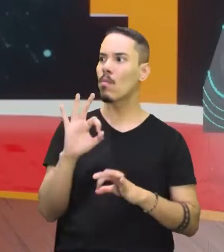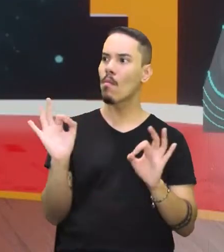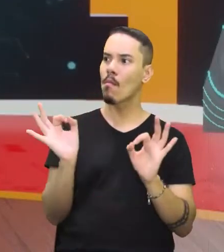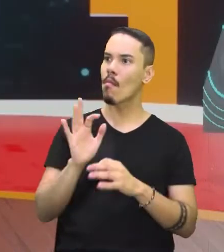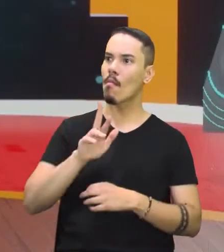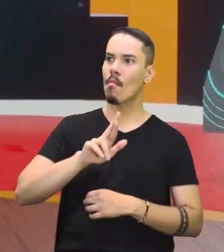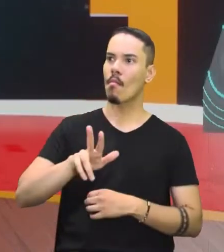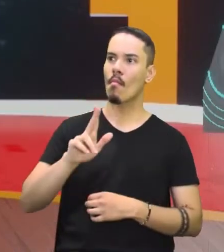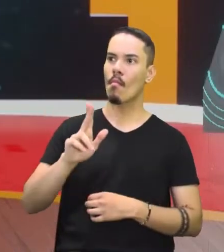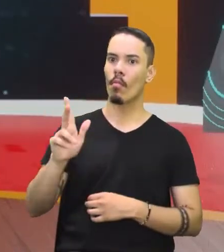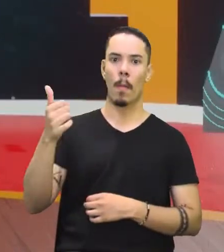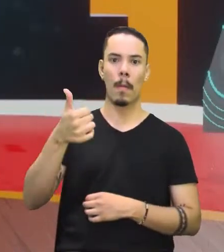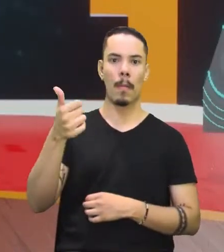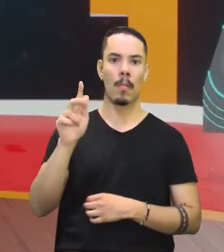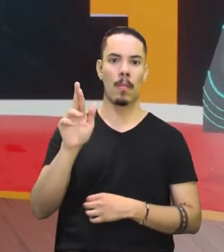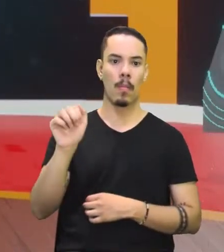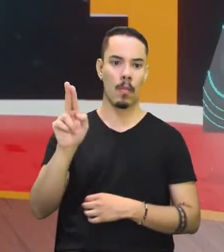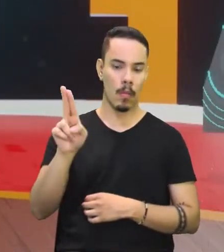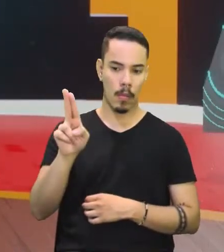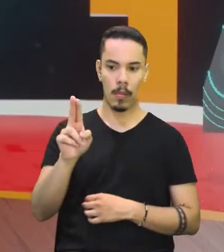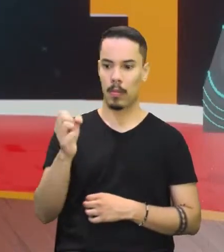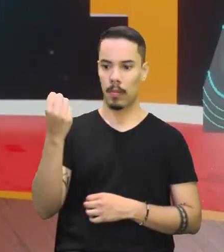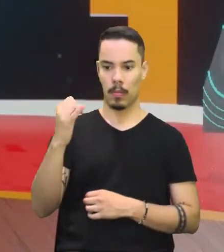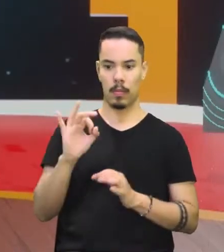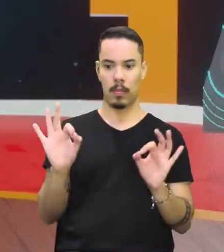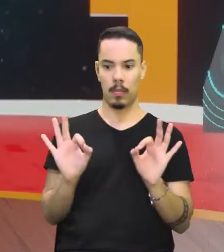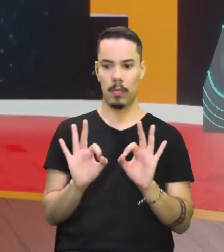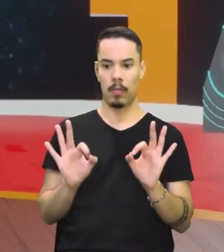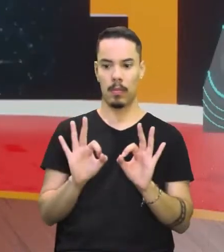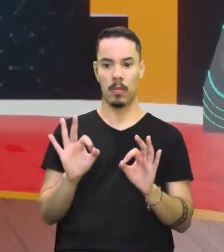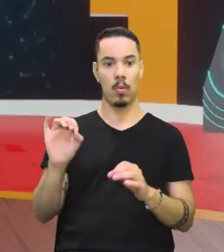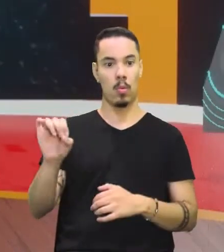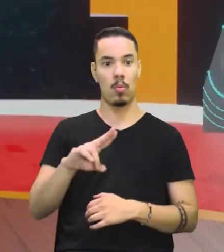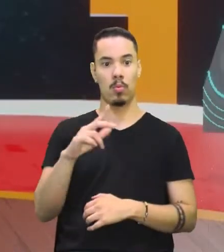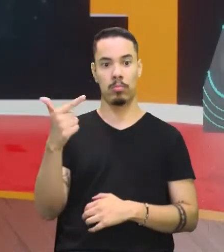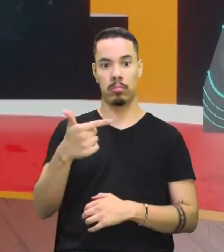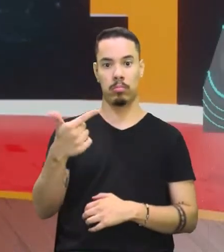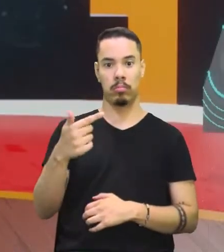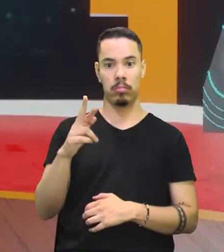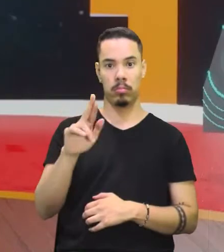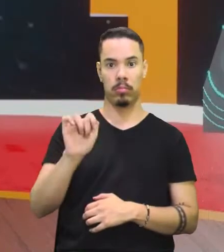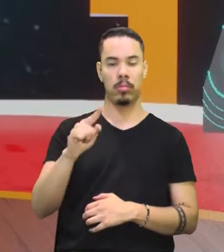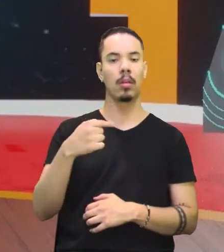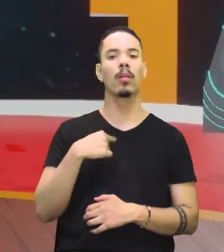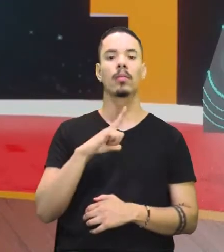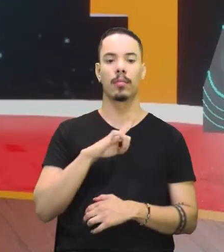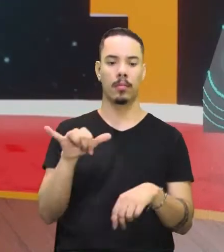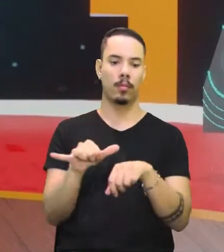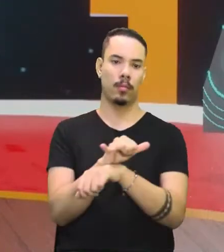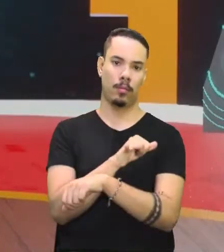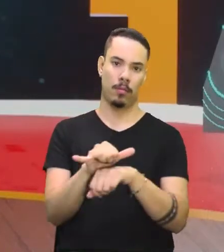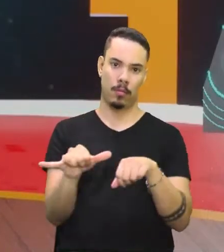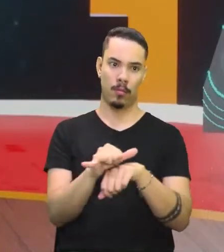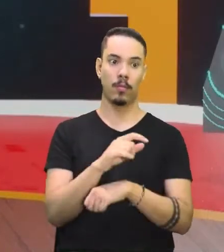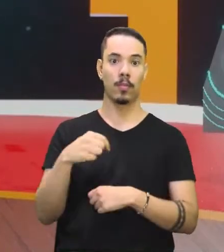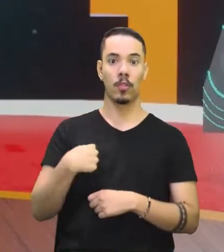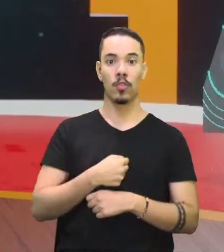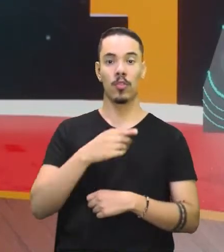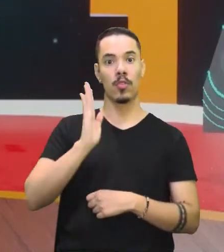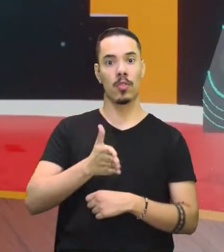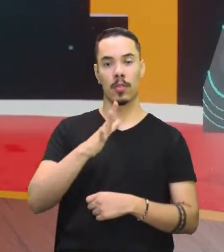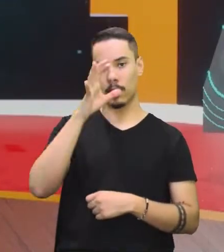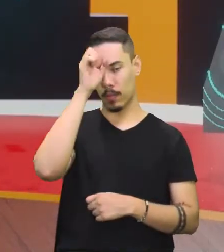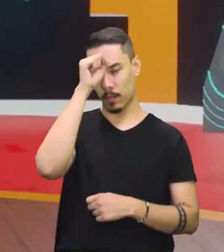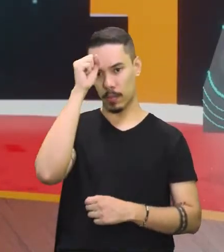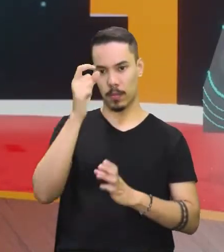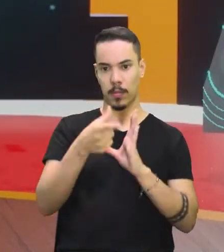primeiro grau? E aí se não for, se for, por exemplo, do segundo grau, eu tenho estratégias que nós aprendemos, e aí já entra